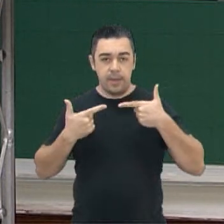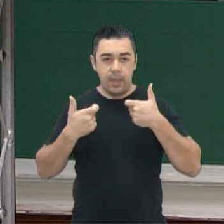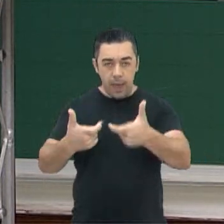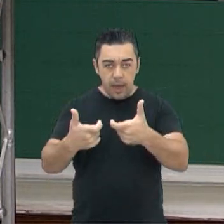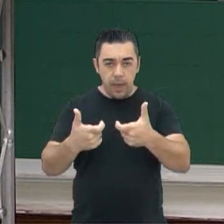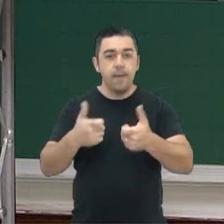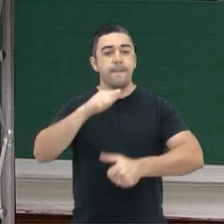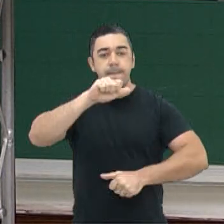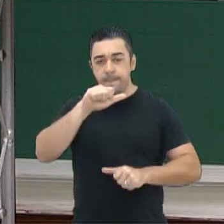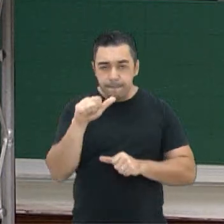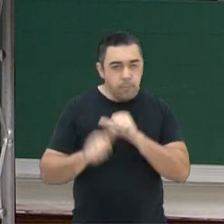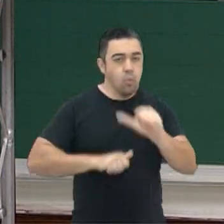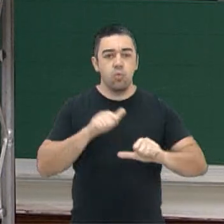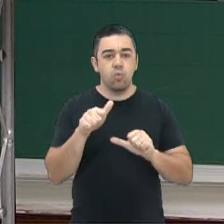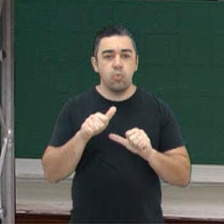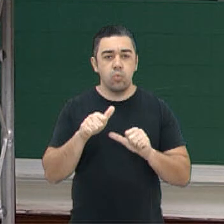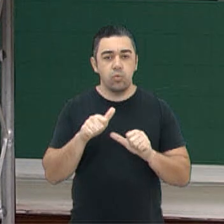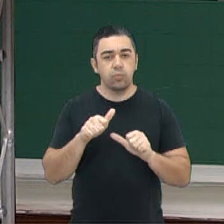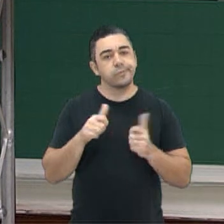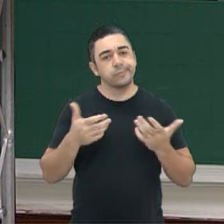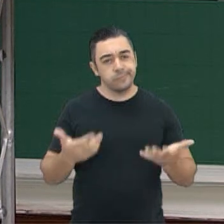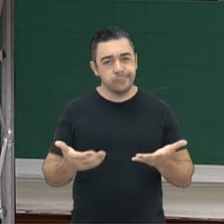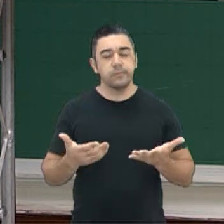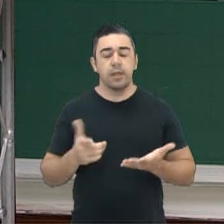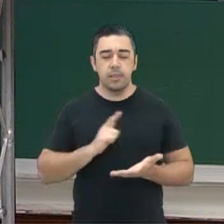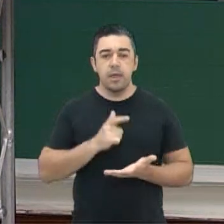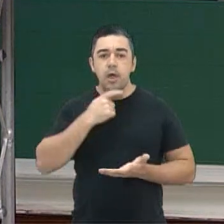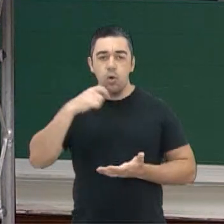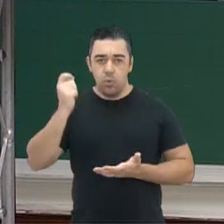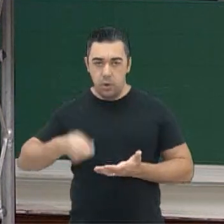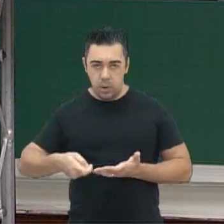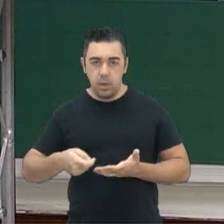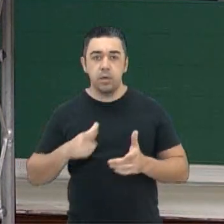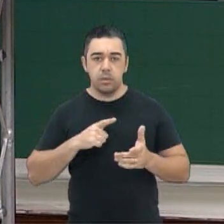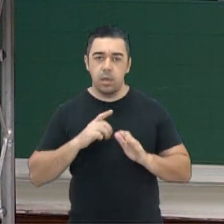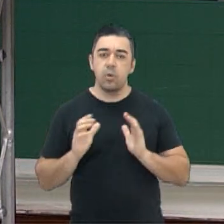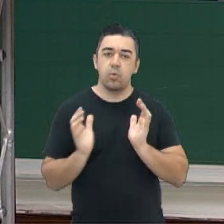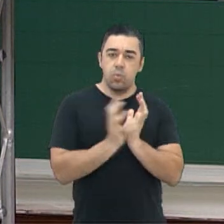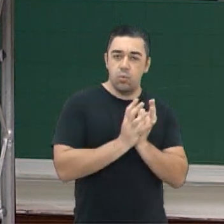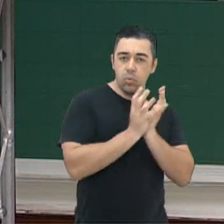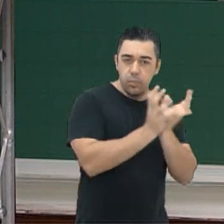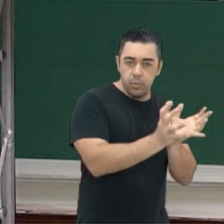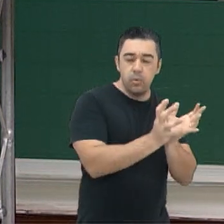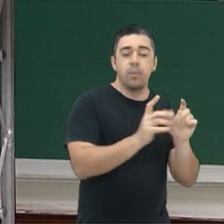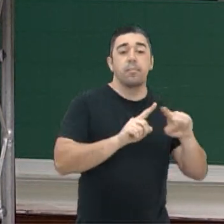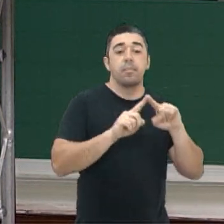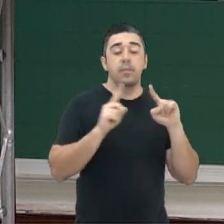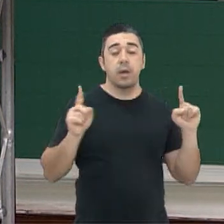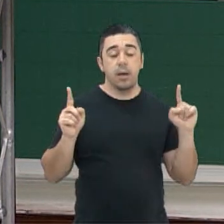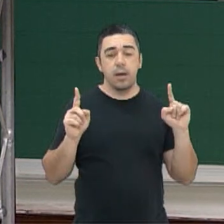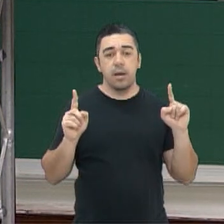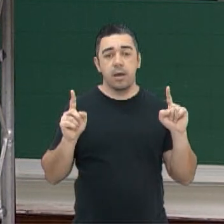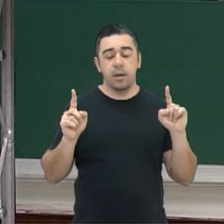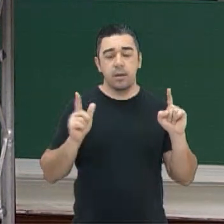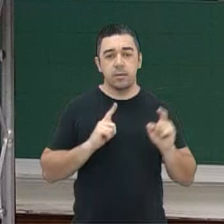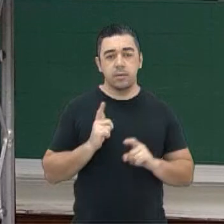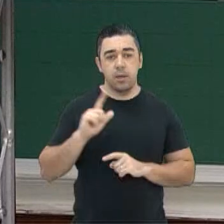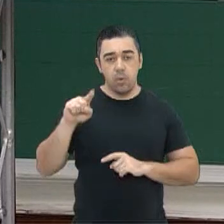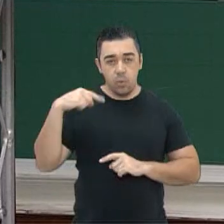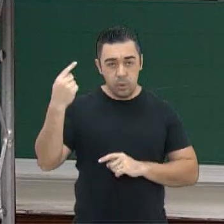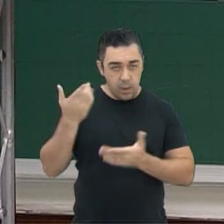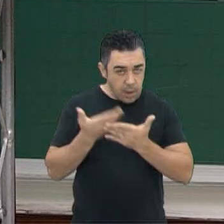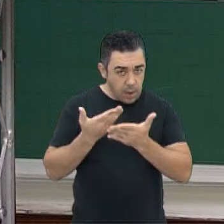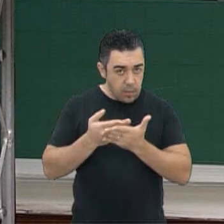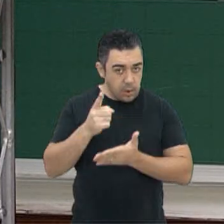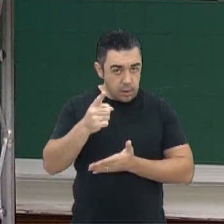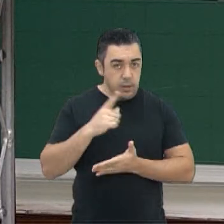rumos, inclusive, da Segunda Guerra Mundial. Tudo bem, a União Soviética tem um lado, mas para a próxima aula, inclusive, não